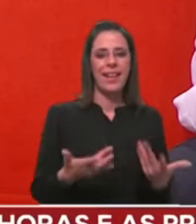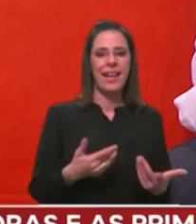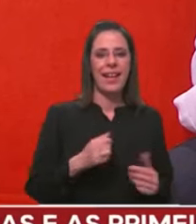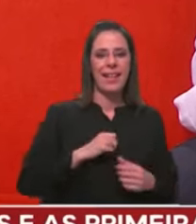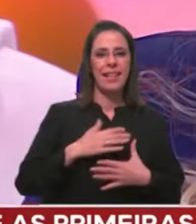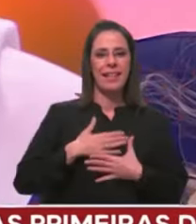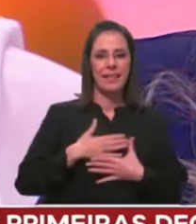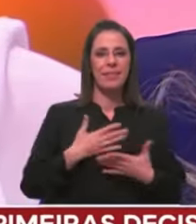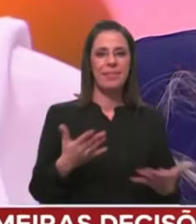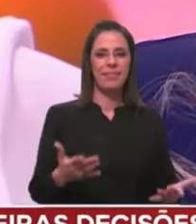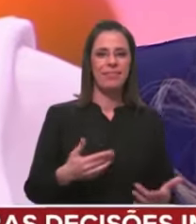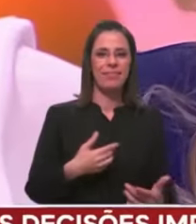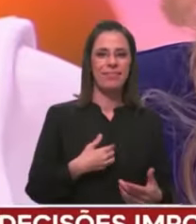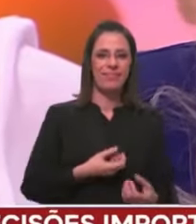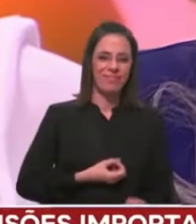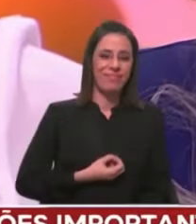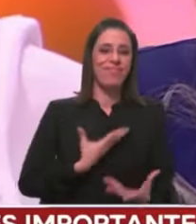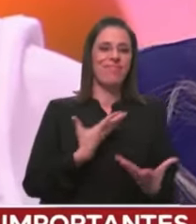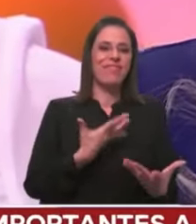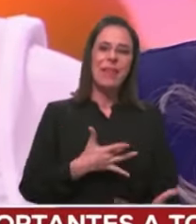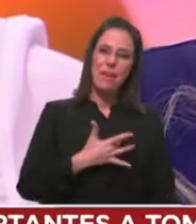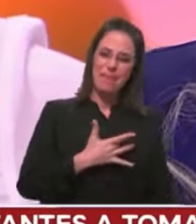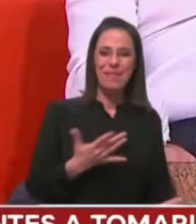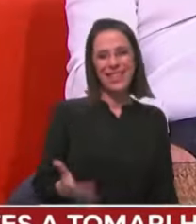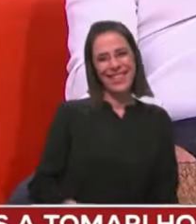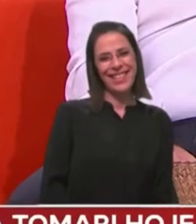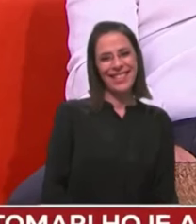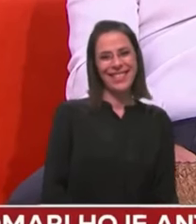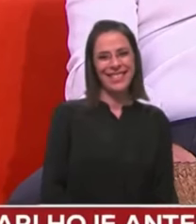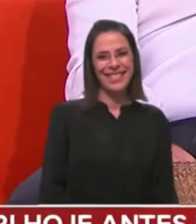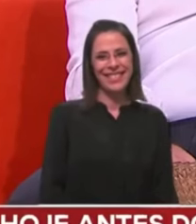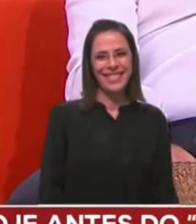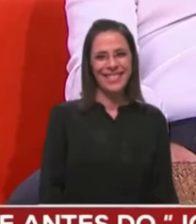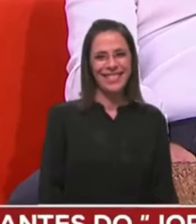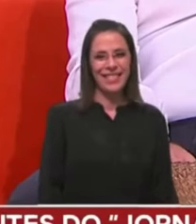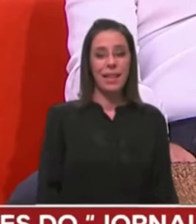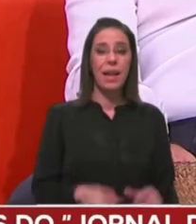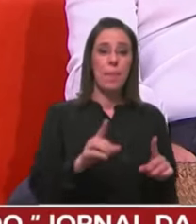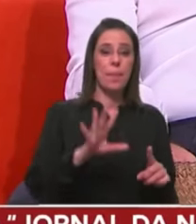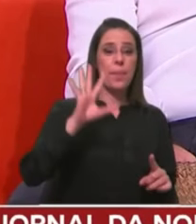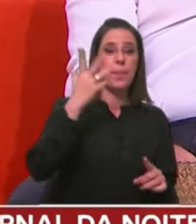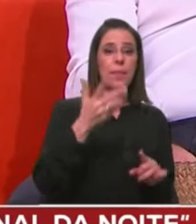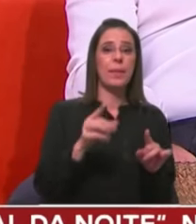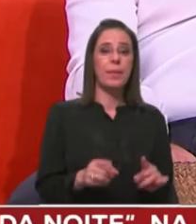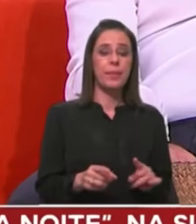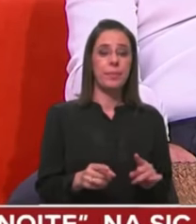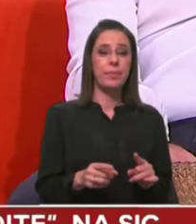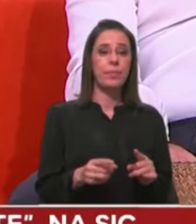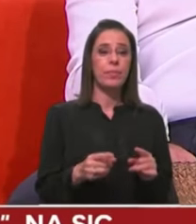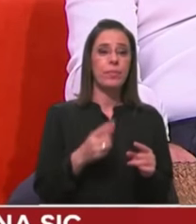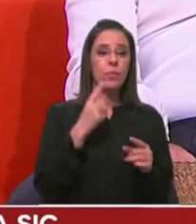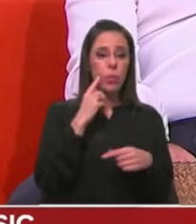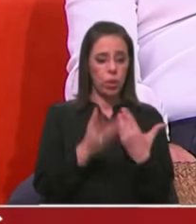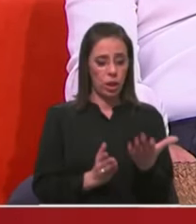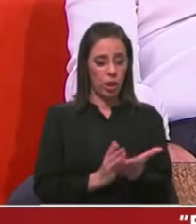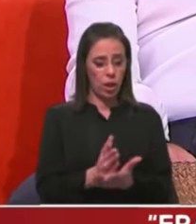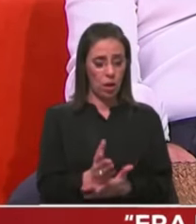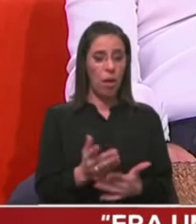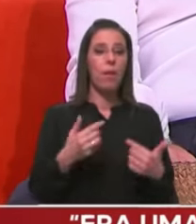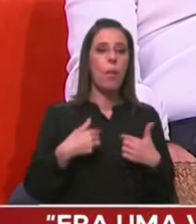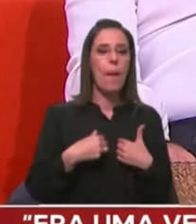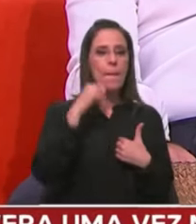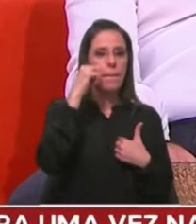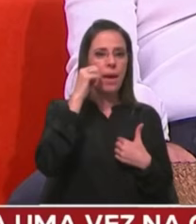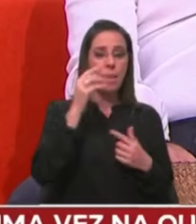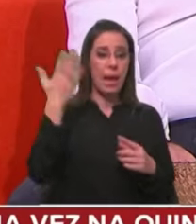minha parte, brotou uma paixão, sim. Mas isso acontece quando renova os votos, é muito claro, diz, eu ainda não estou